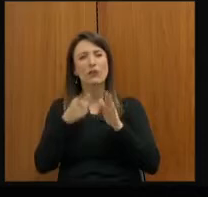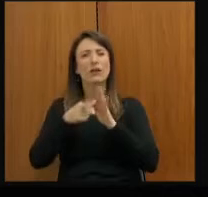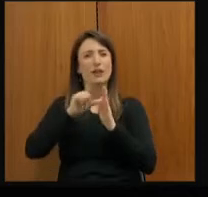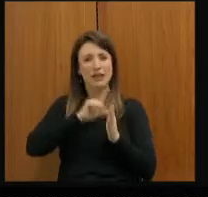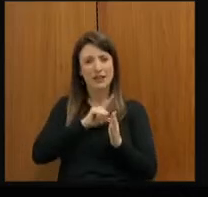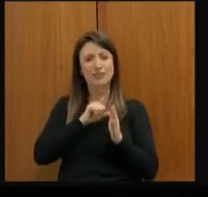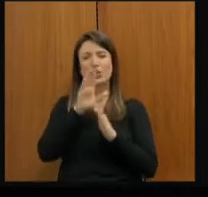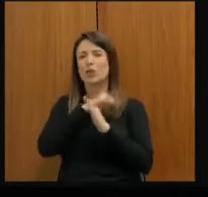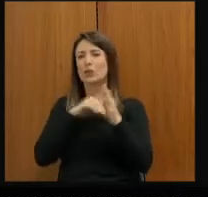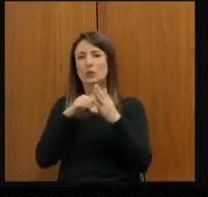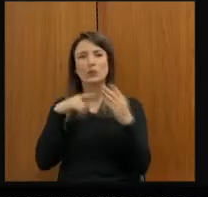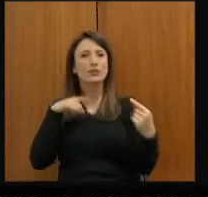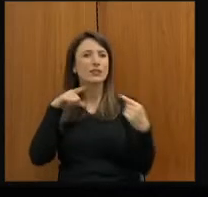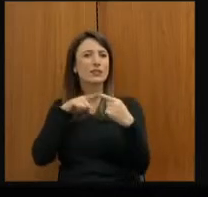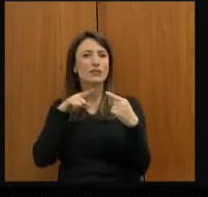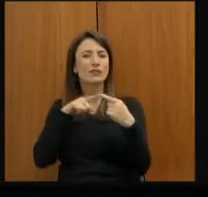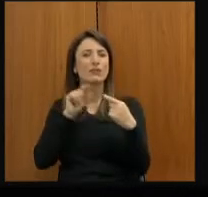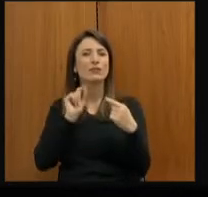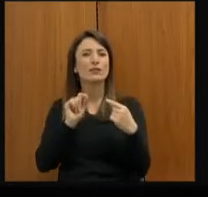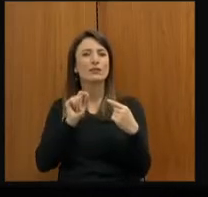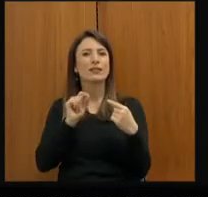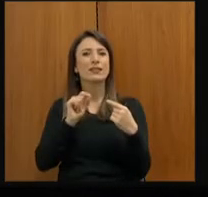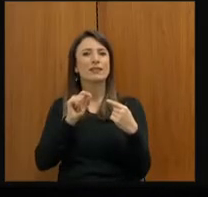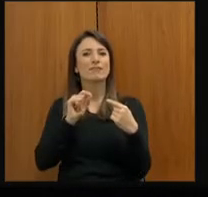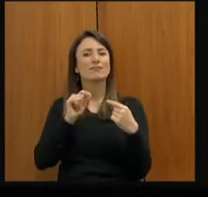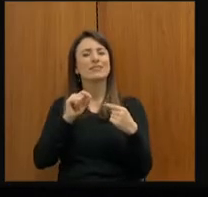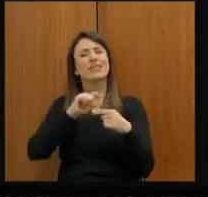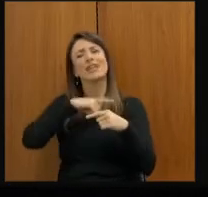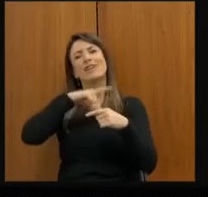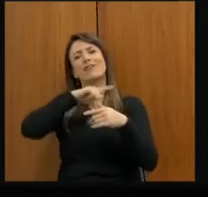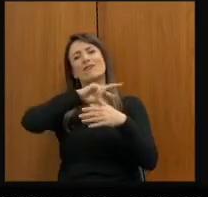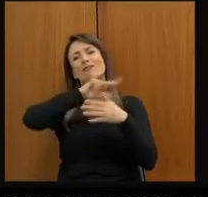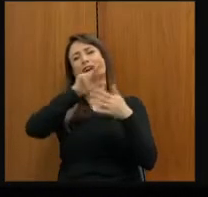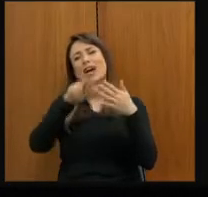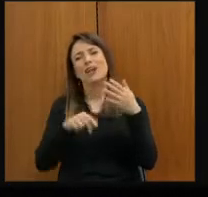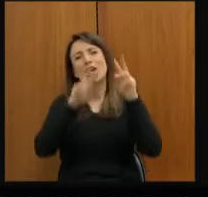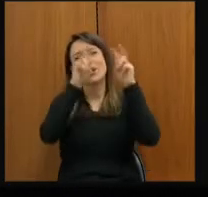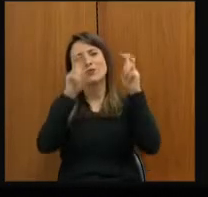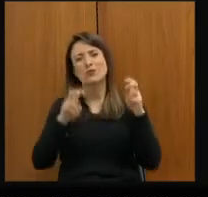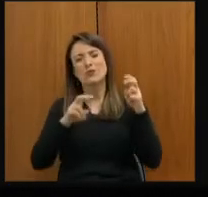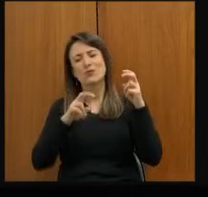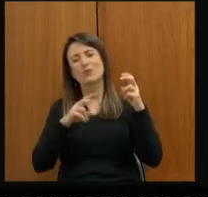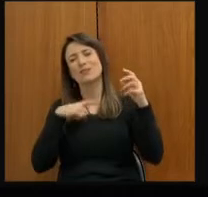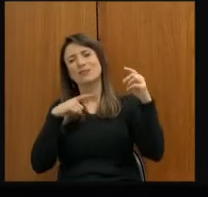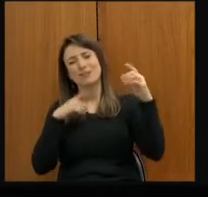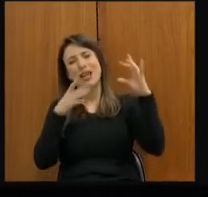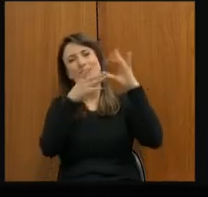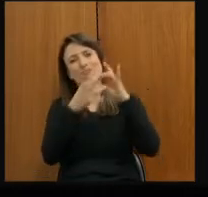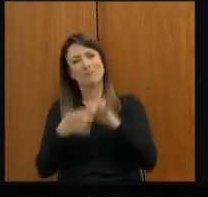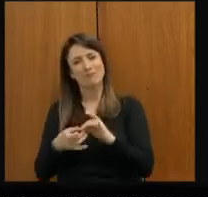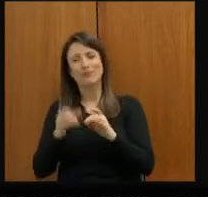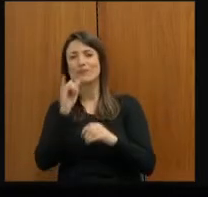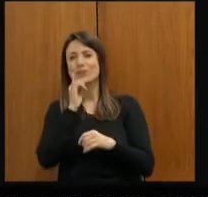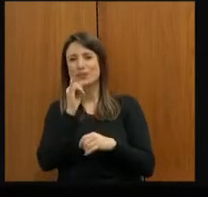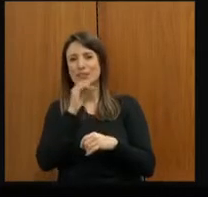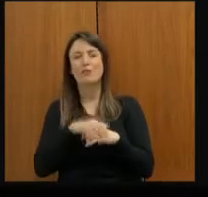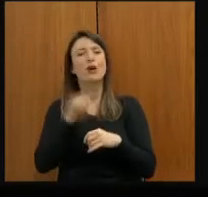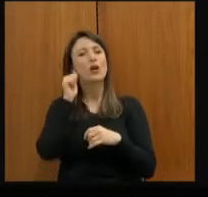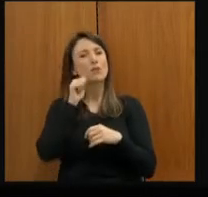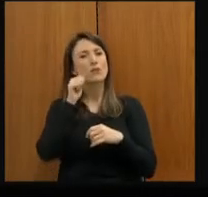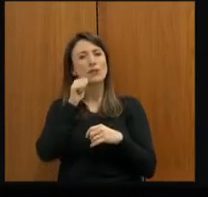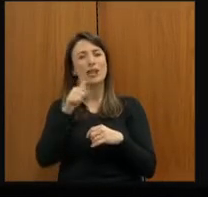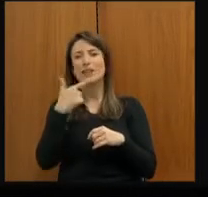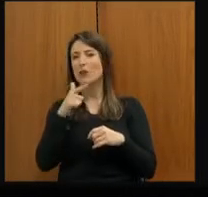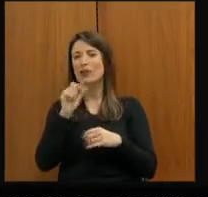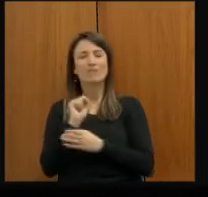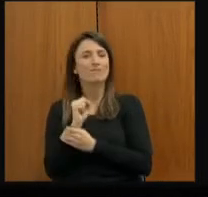entra numa cadeia multidisciplinar é uma mulher que é insegura que é mal amada